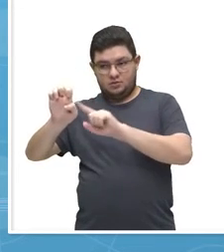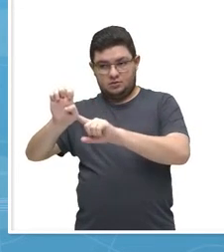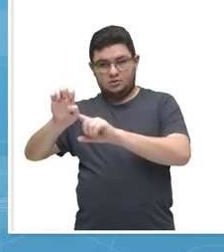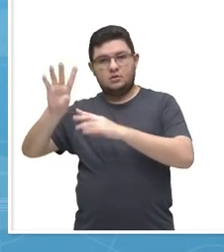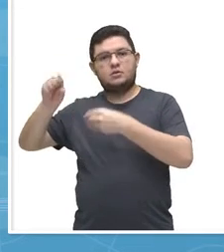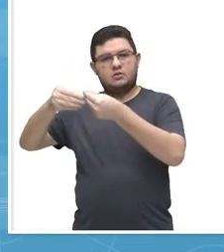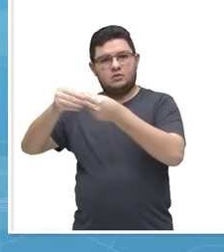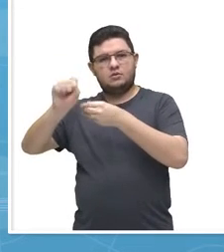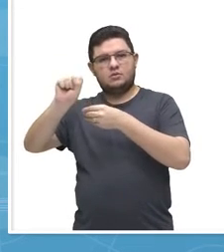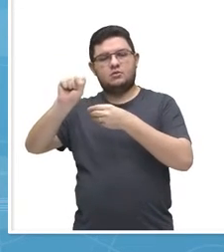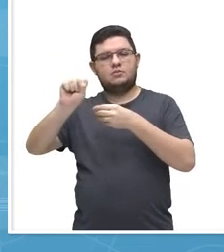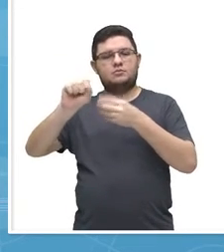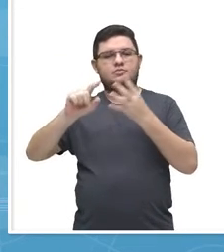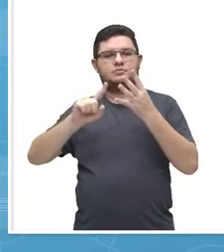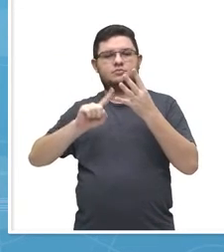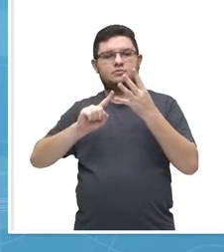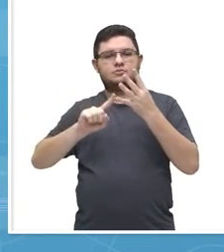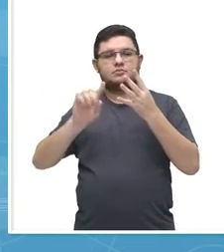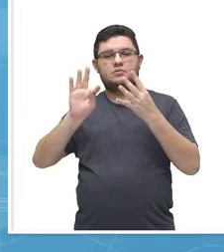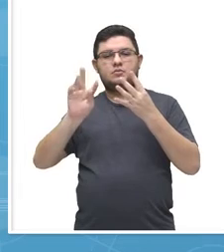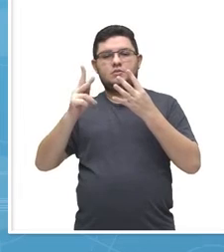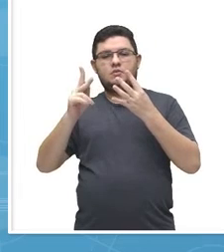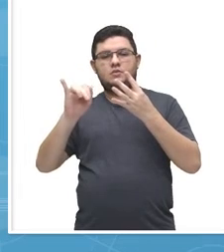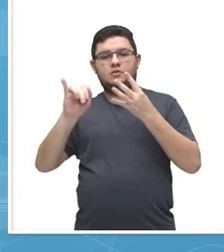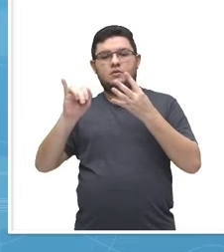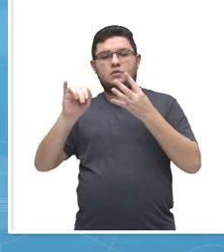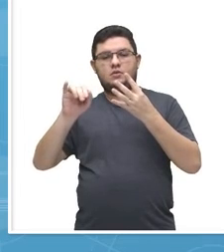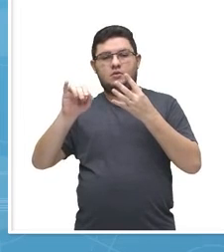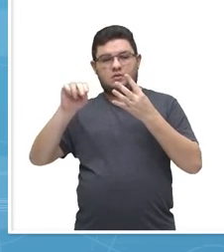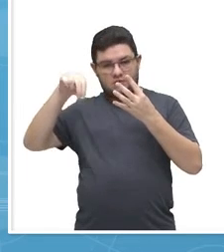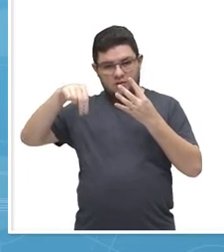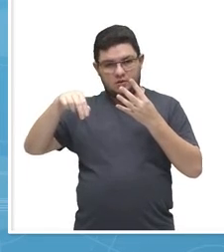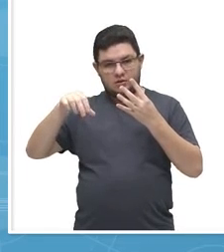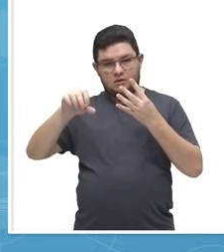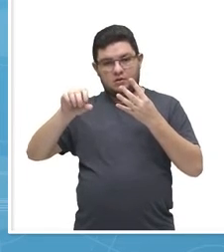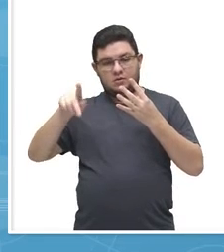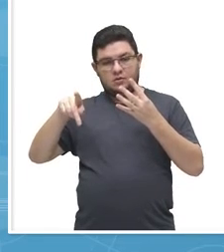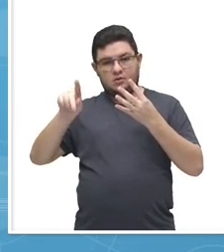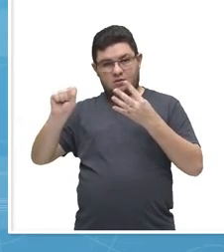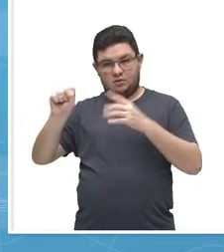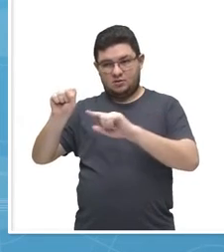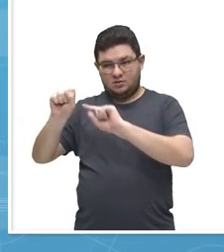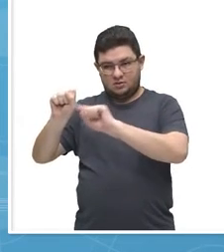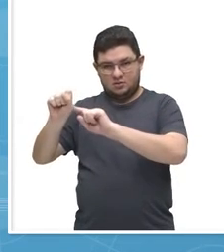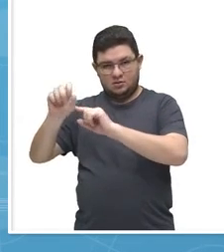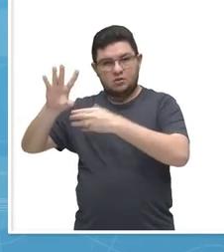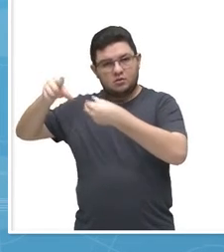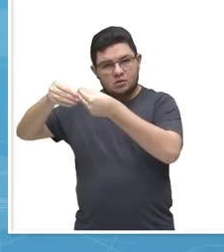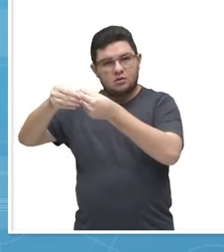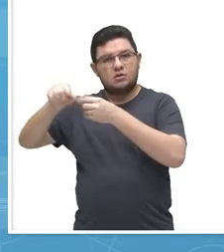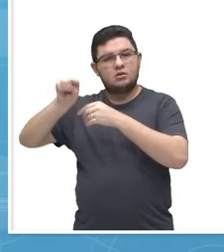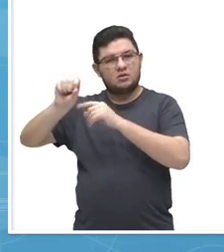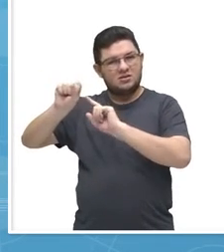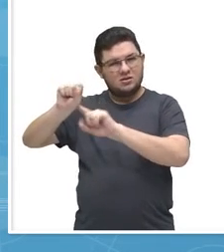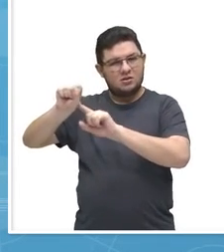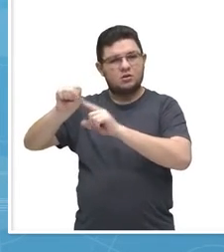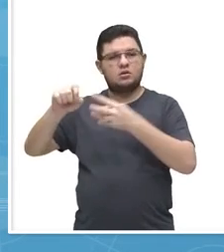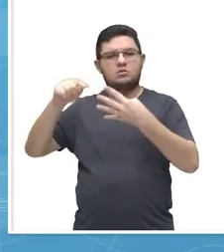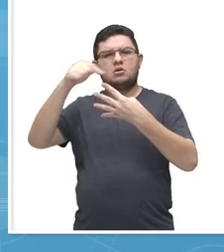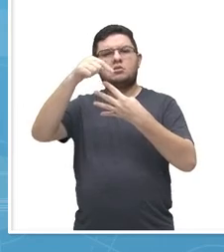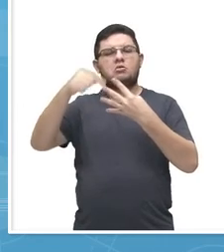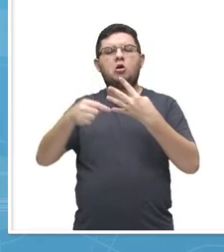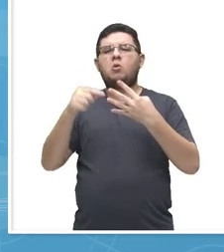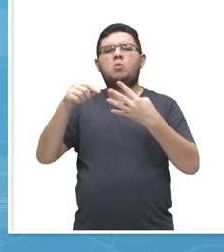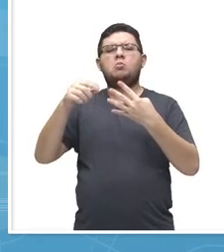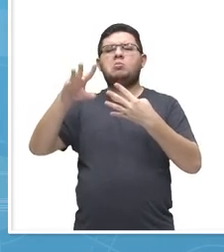do singular, foi acrescentado o S aqui no final, como vocês podem perceber. Está aqui em azul, tudo bem? Essa é o